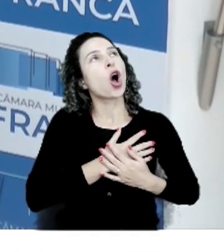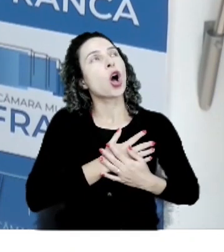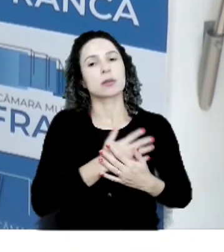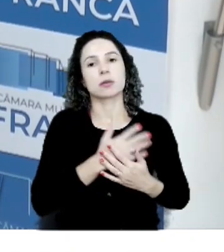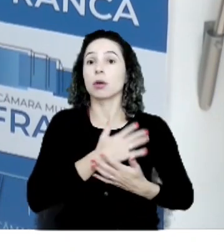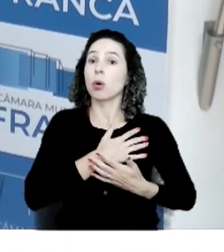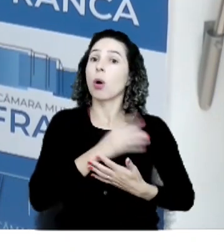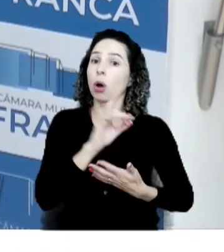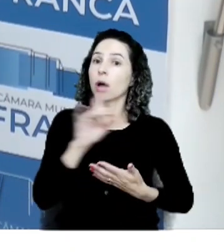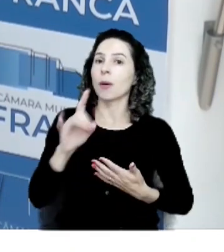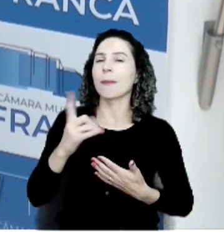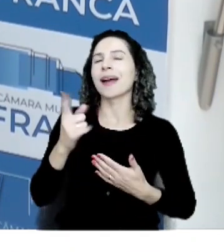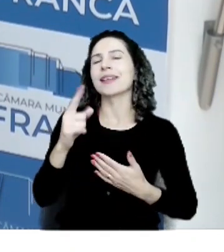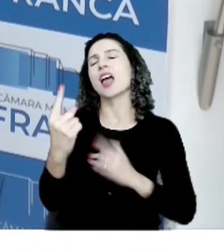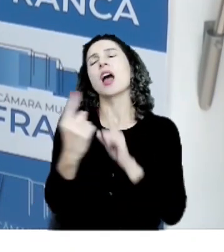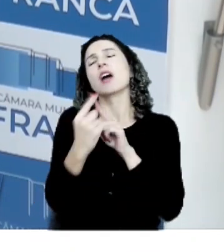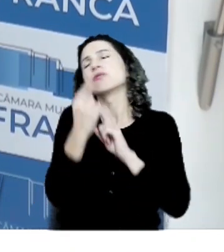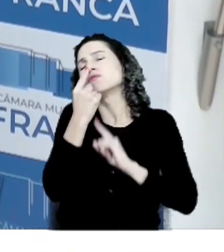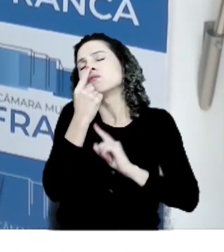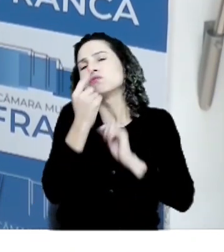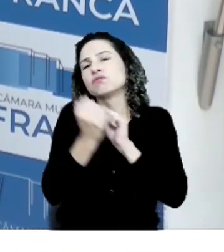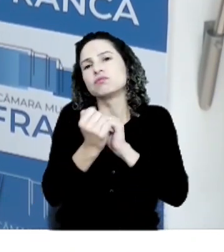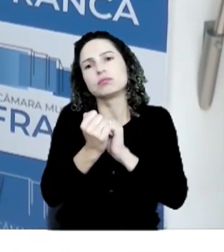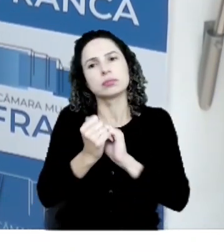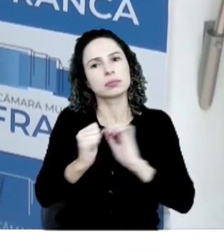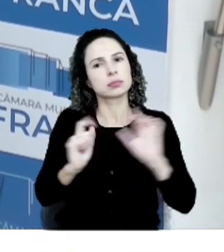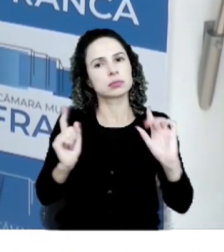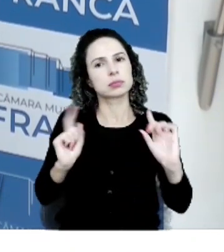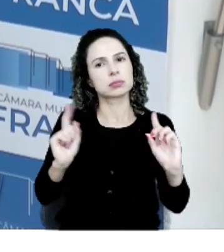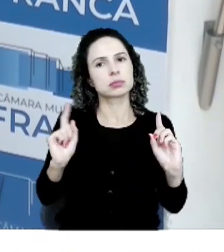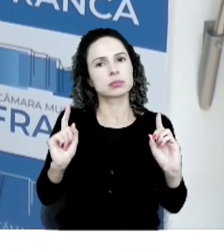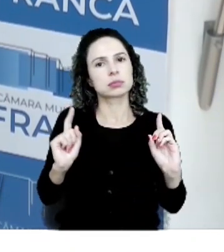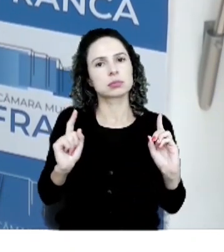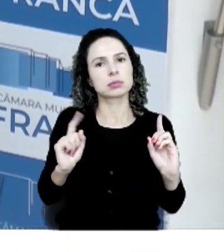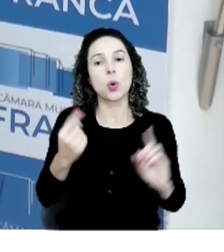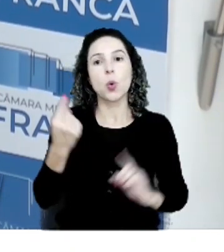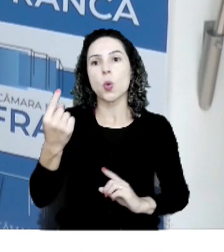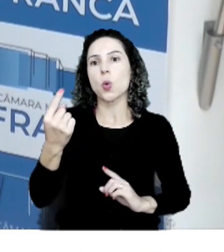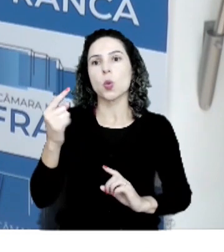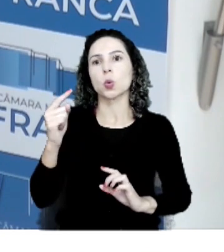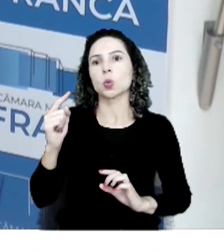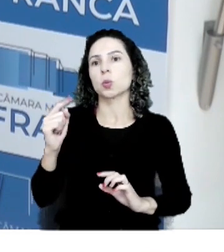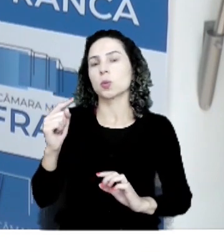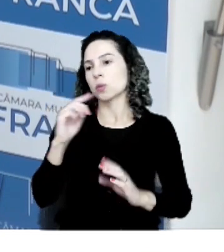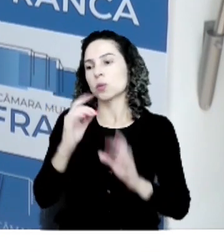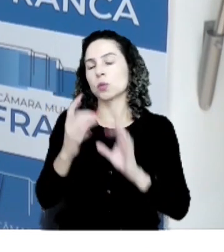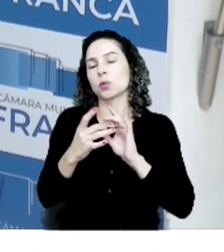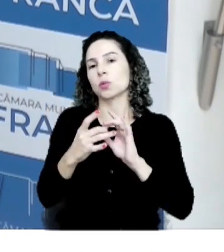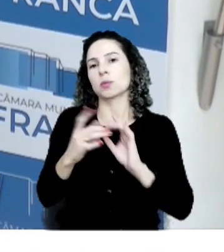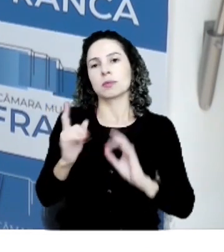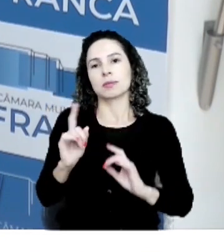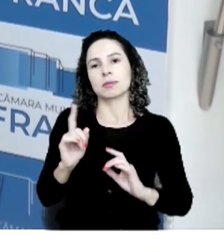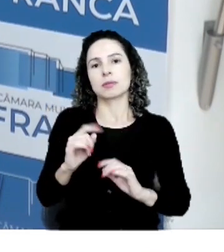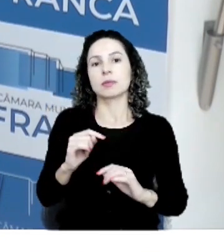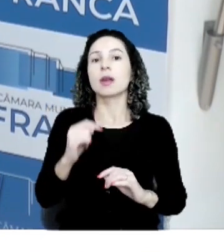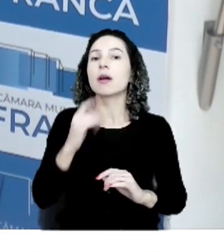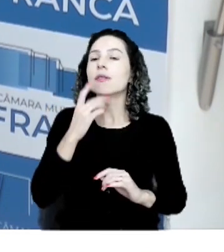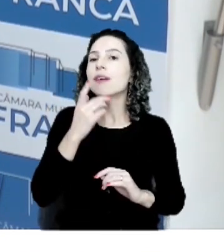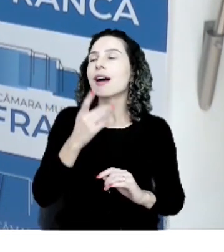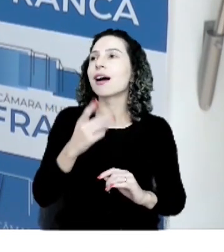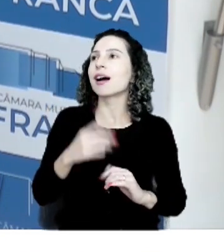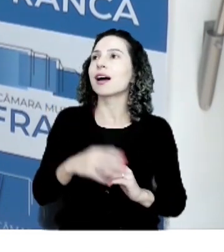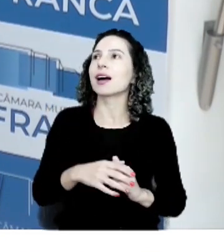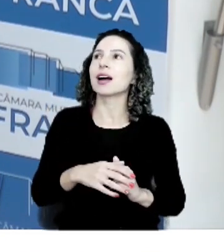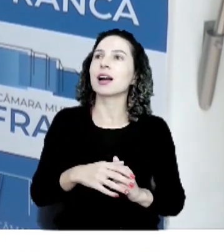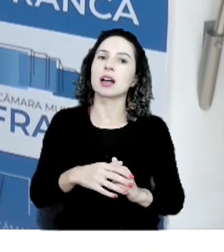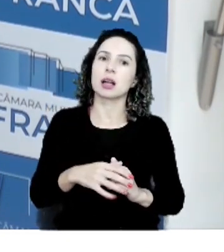algumas pessoas, mas eu não tenho político de estimação. Então, quando fala,